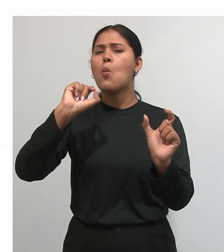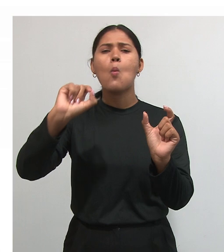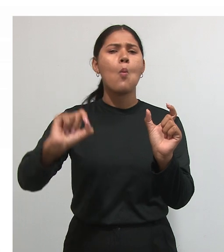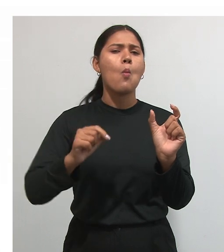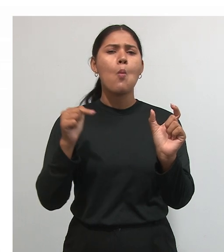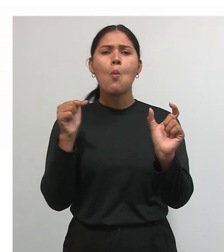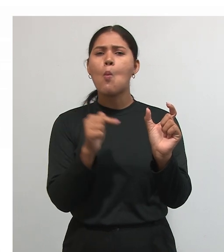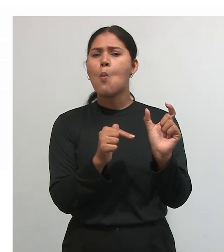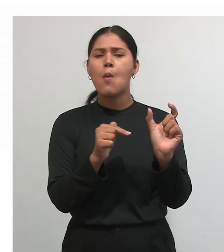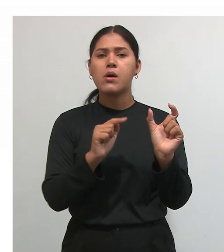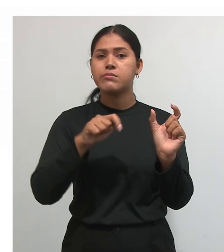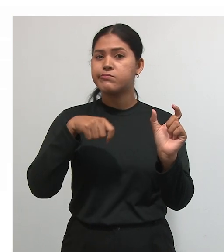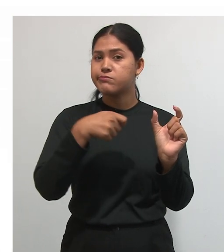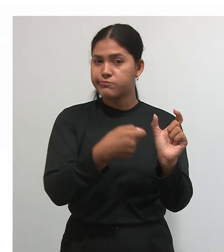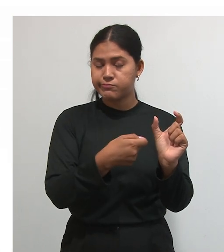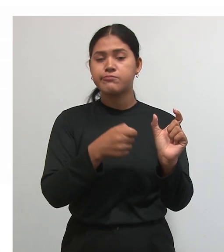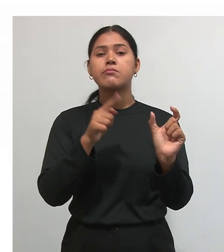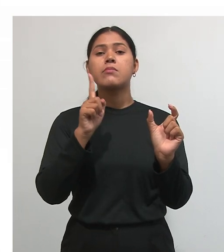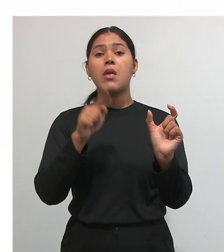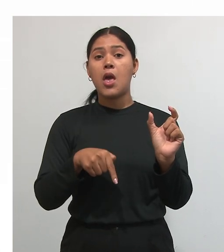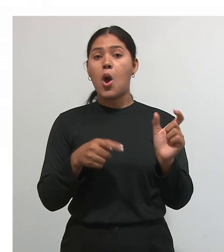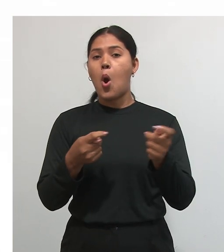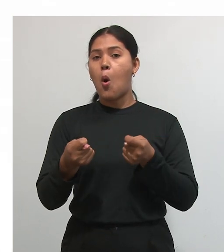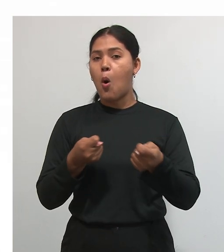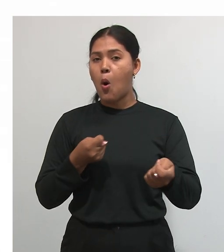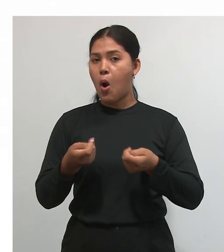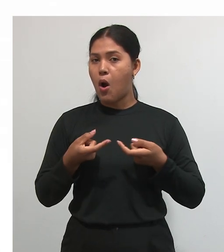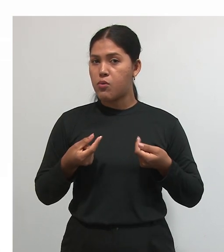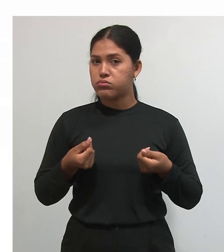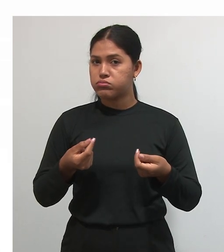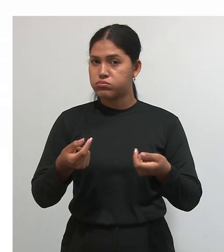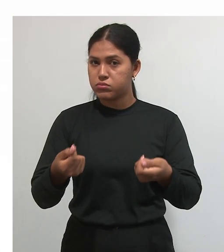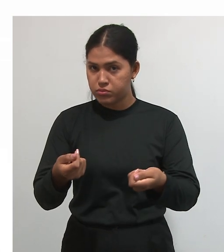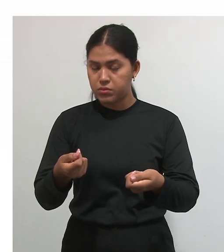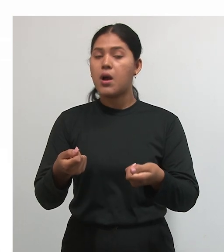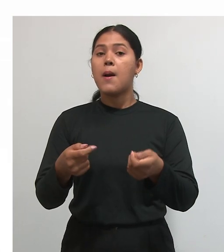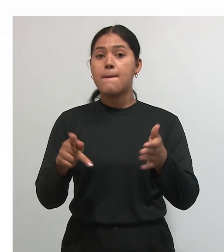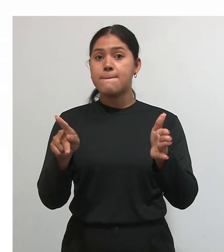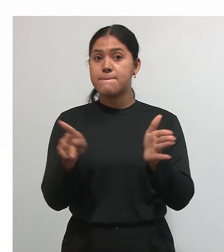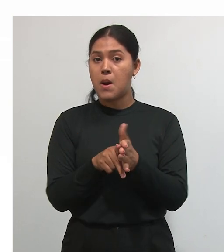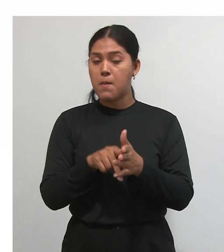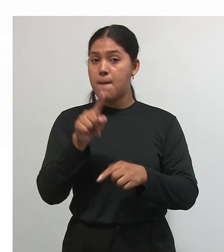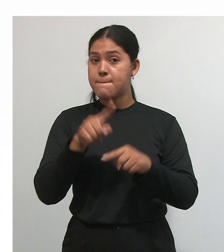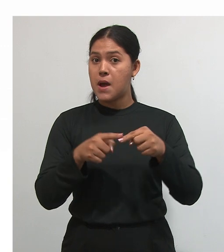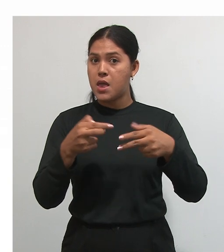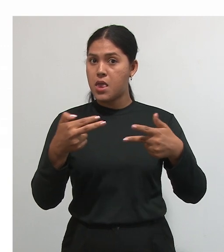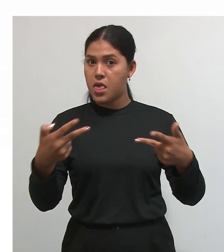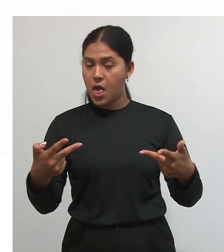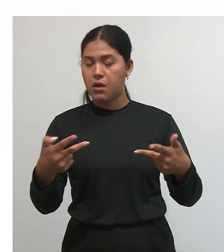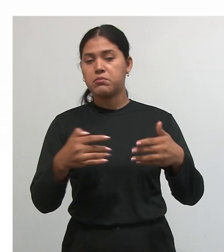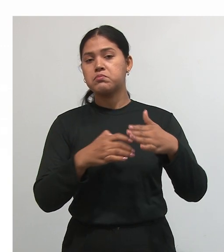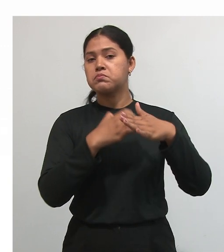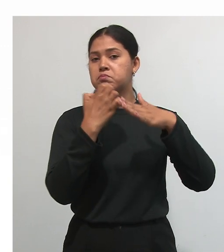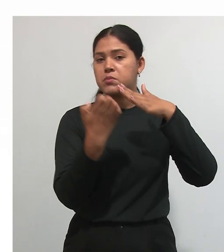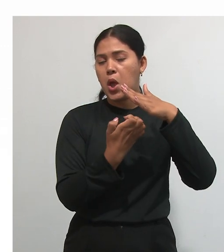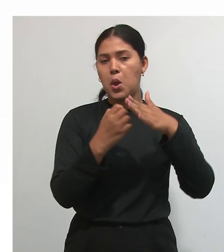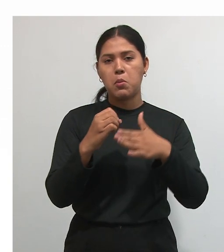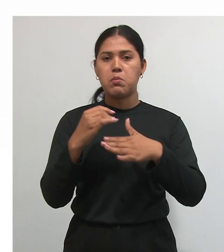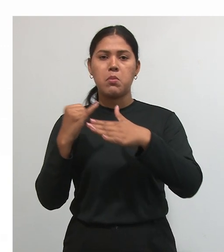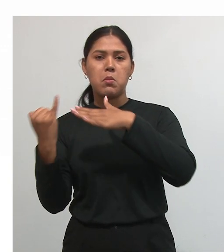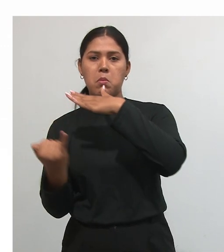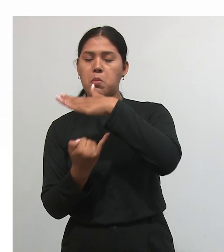esse inventário? É o quê? É um controle do patrimônio de órgãos e entidades públicos que tem por